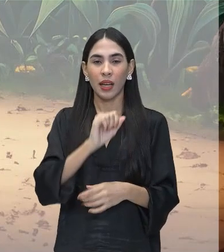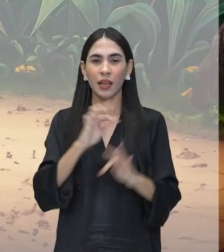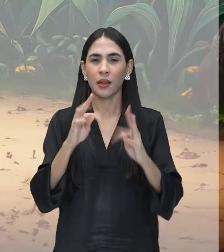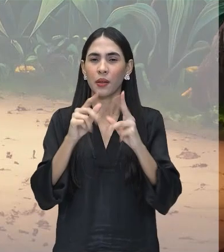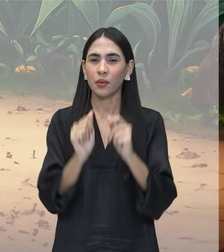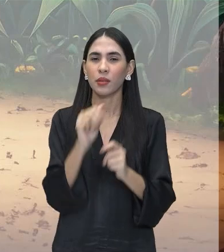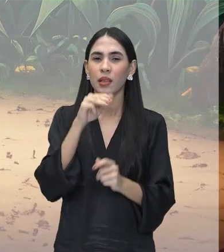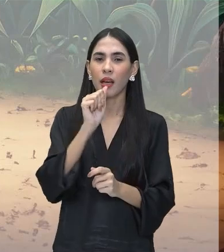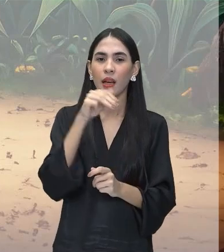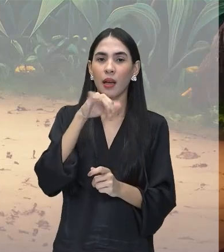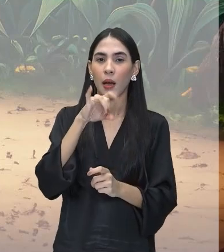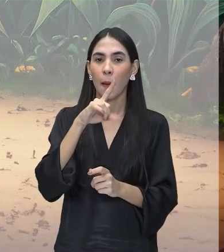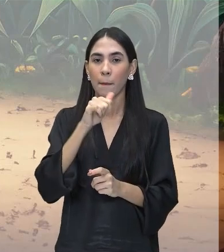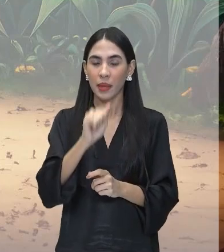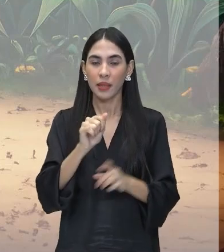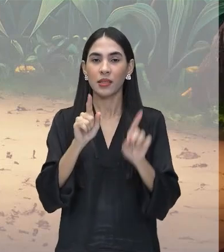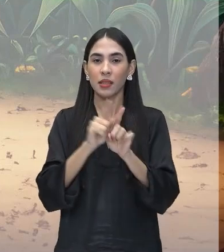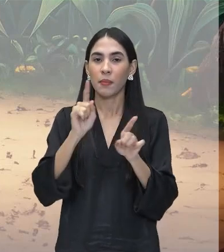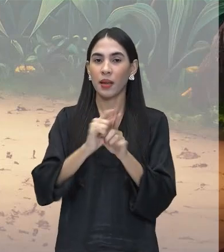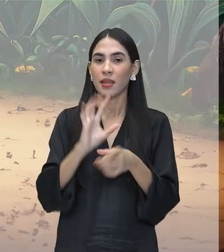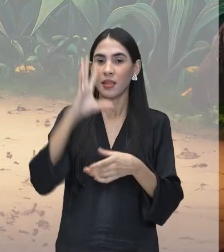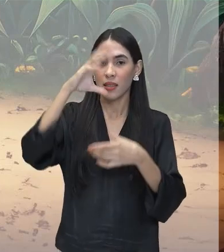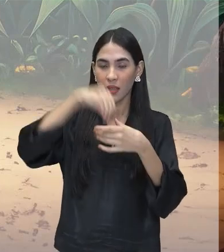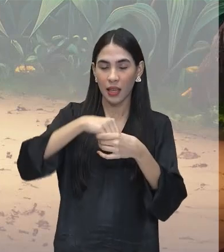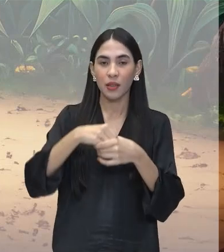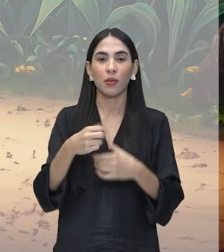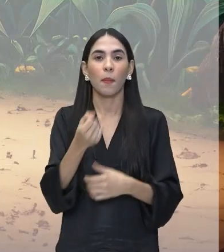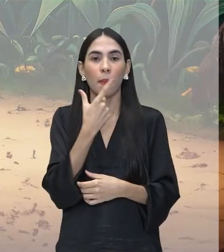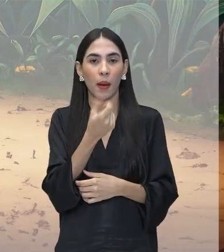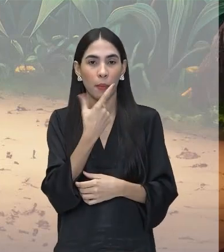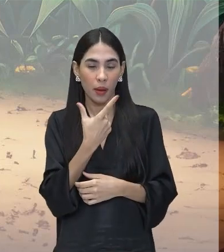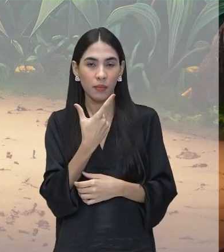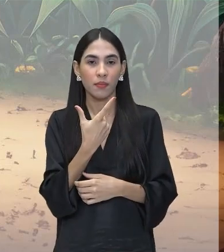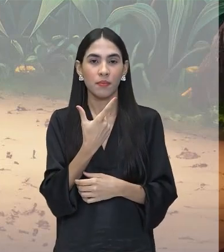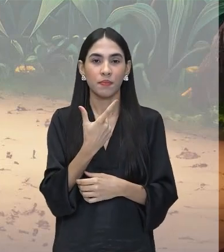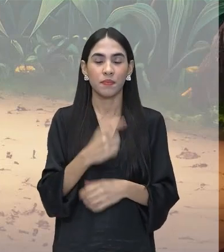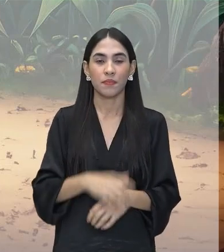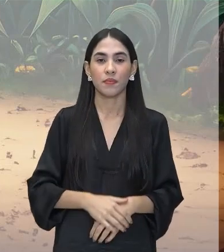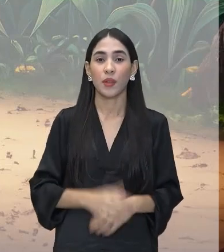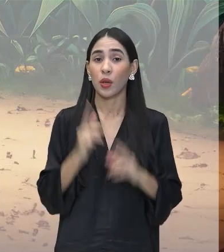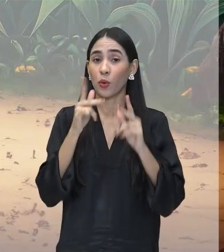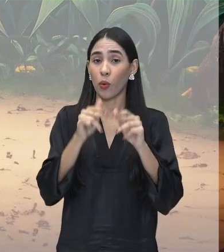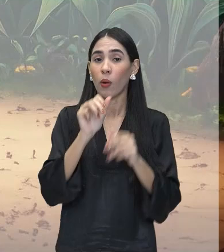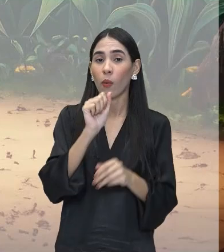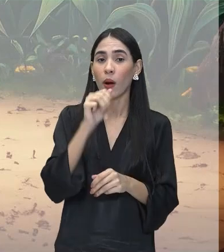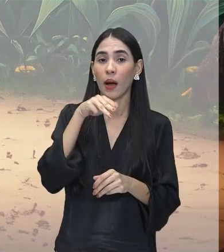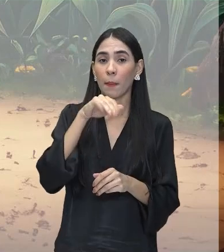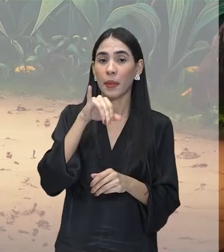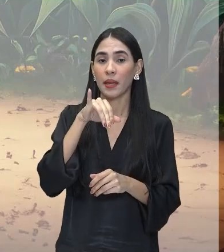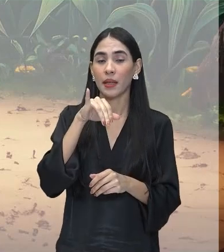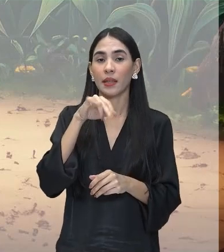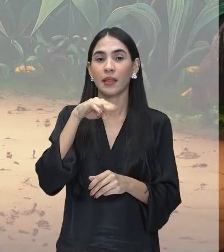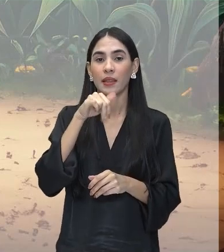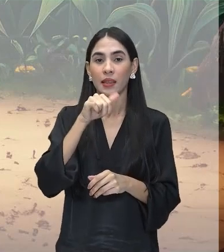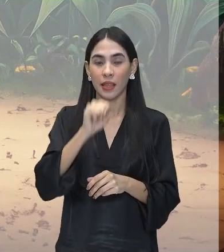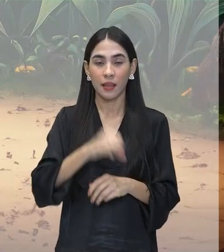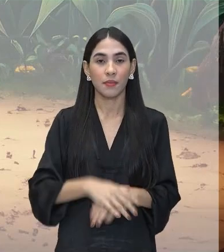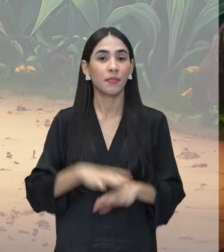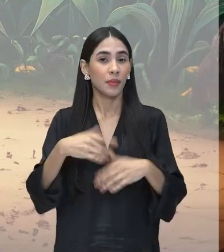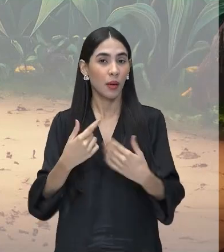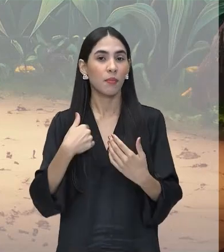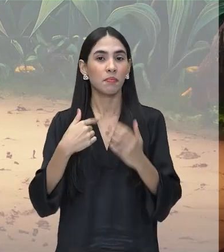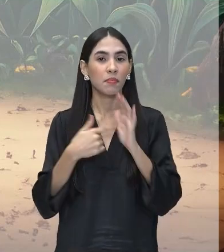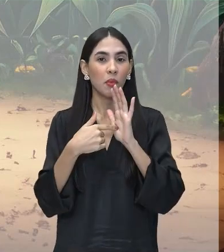amidas, né, a maioria das amidas também está presente em medicamentos, assim como as aminas. Então, o que eu trouxe na aula de hoje